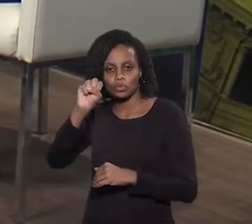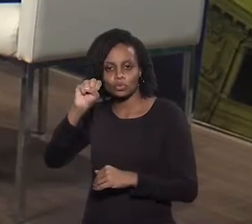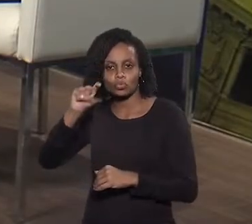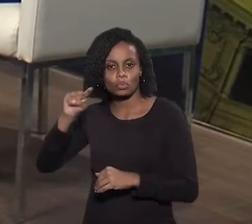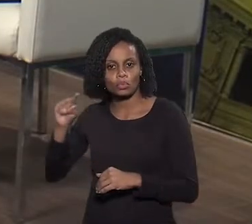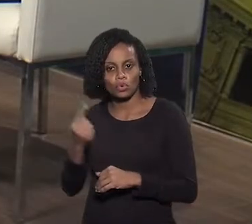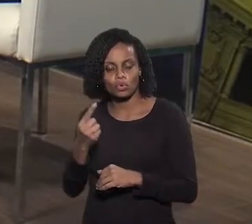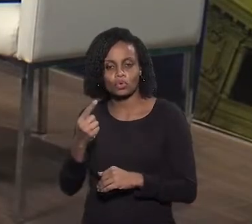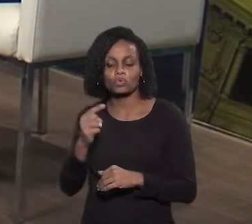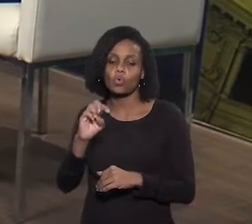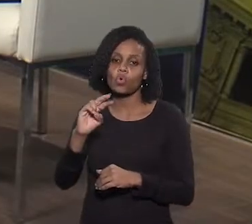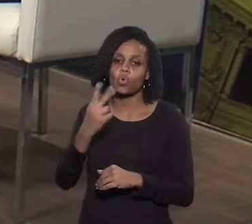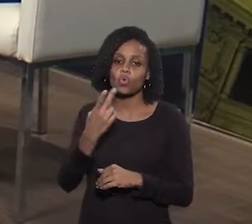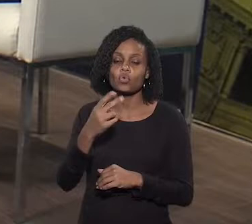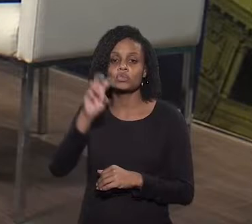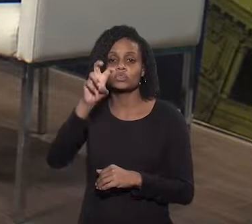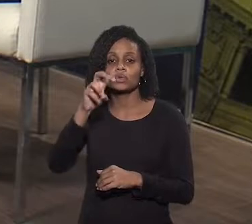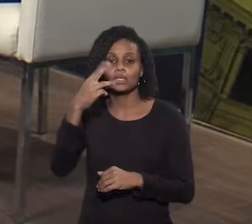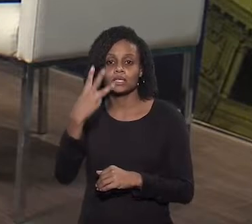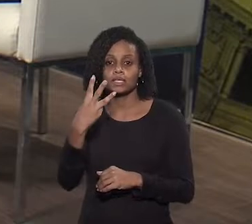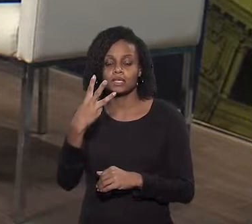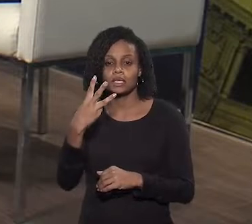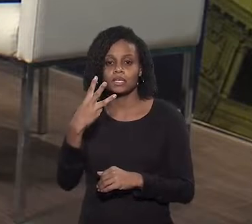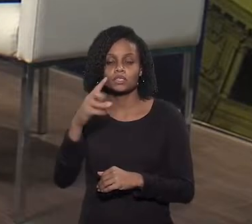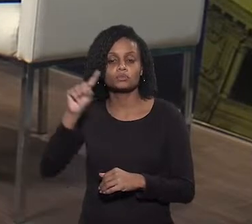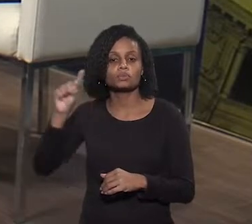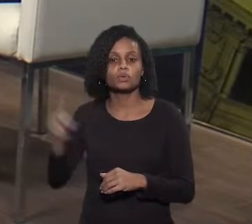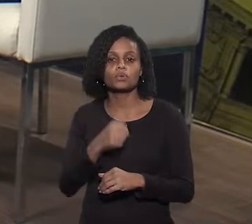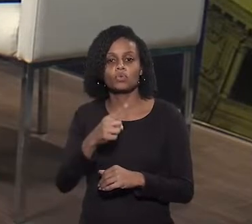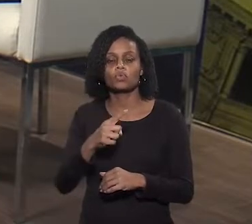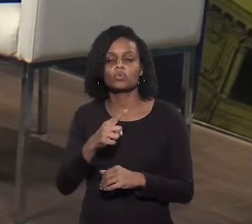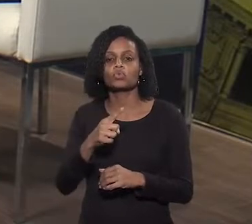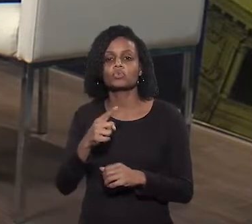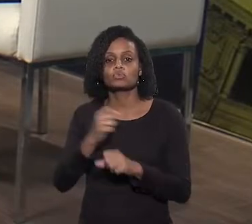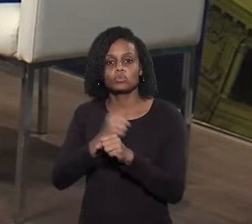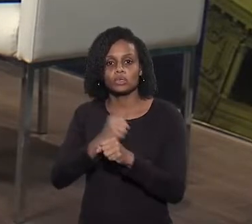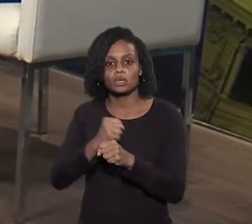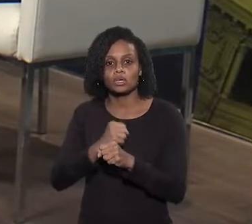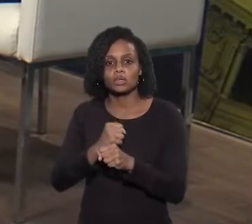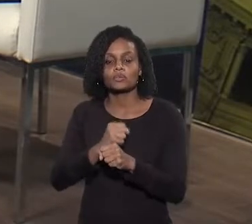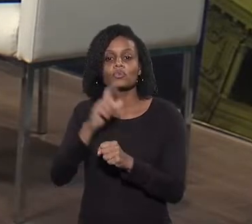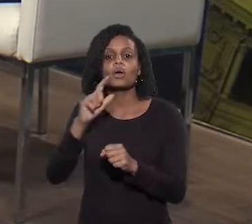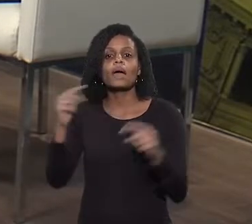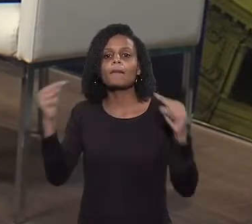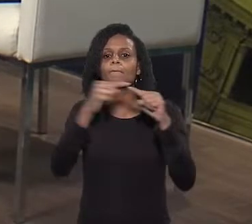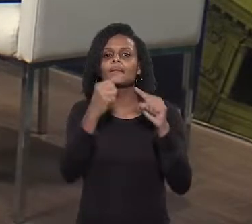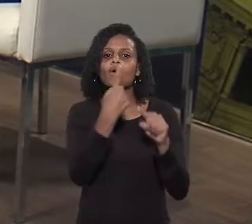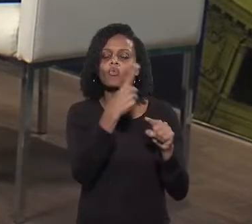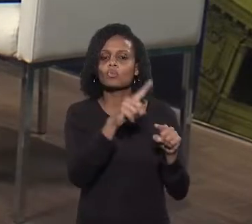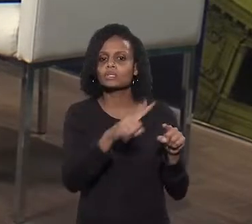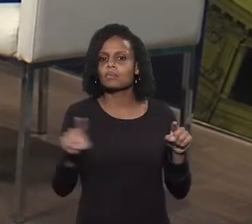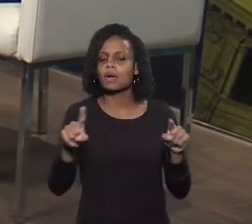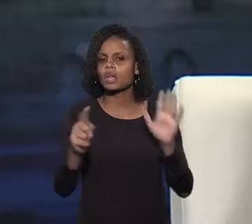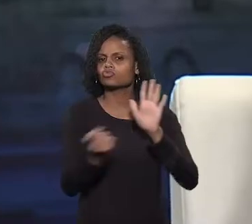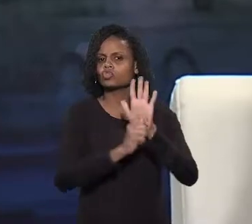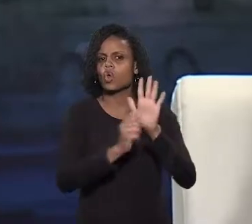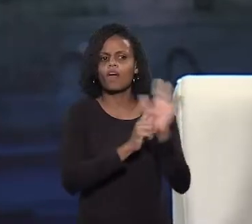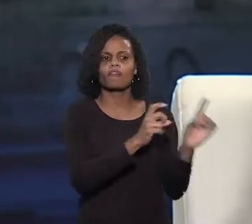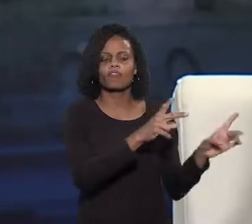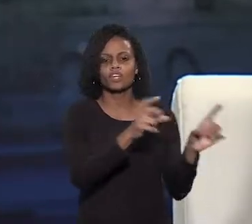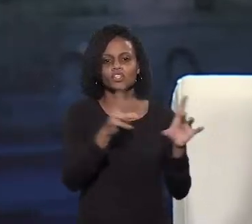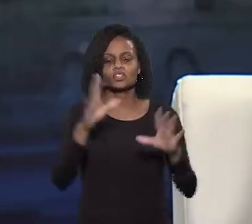milhões ou 53 milhões por ano para as comunidades terapêuticas significa uma semana de recolhimento do dinheiro do tráfico. O que é um